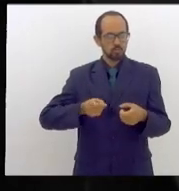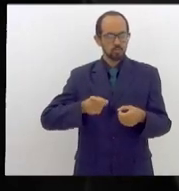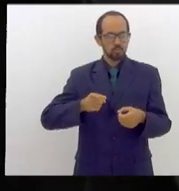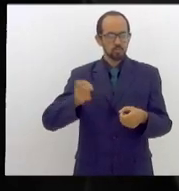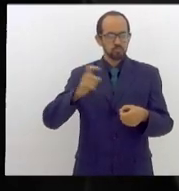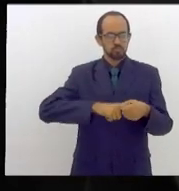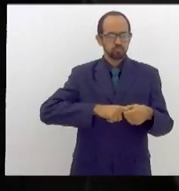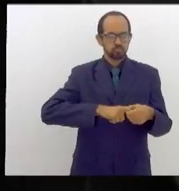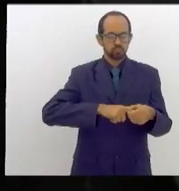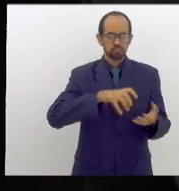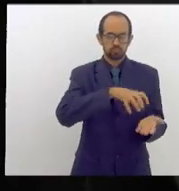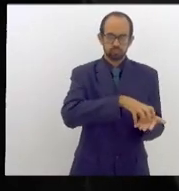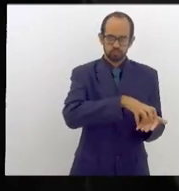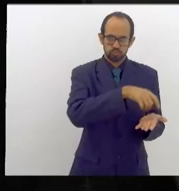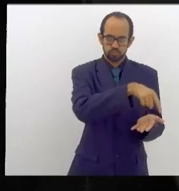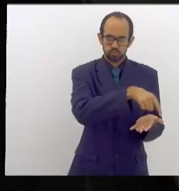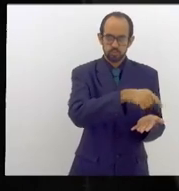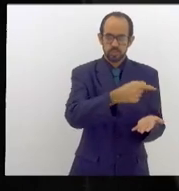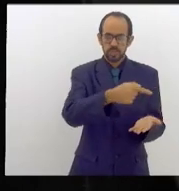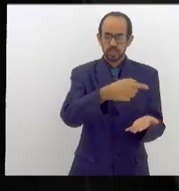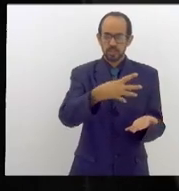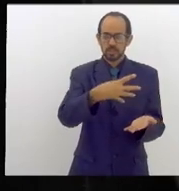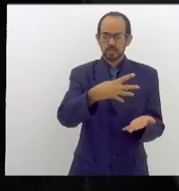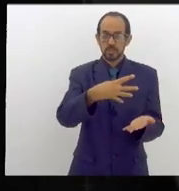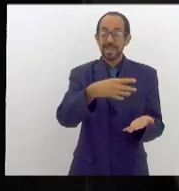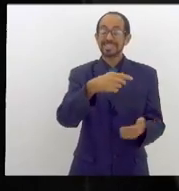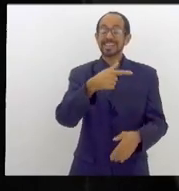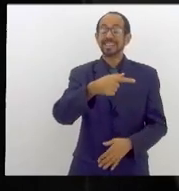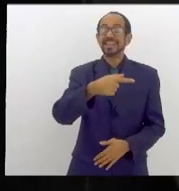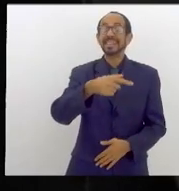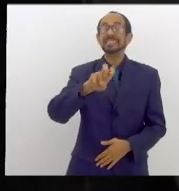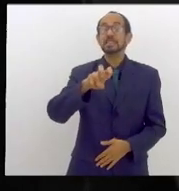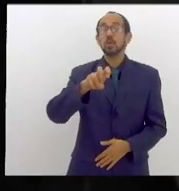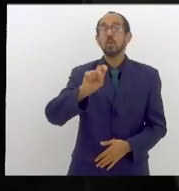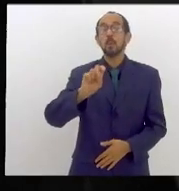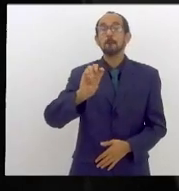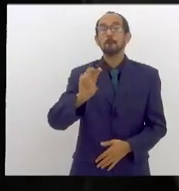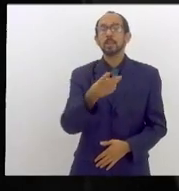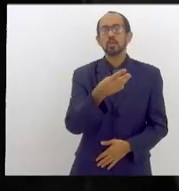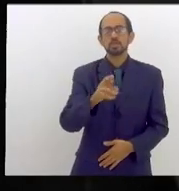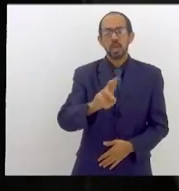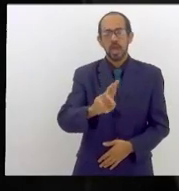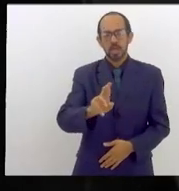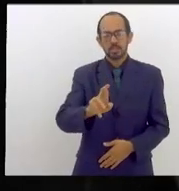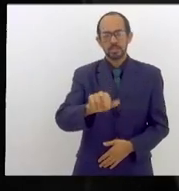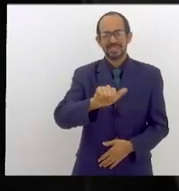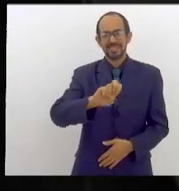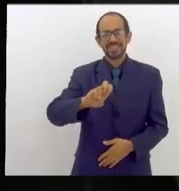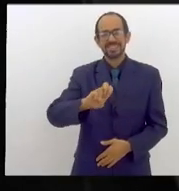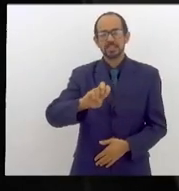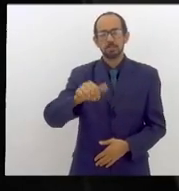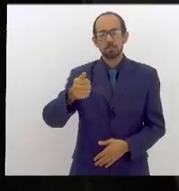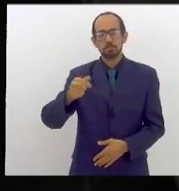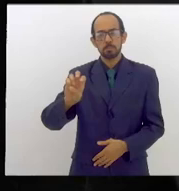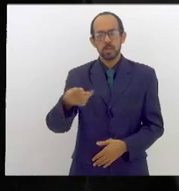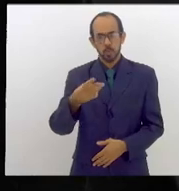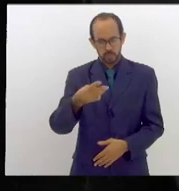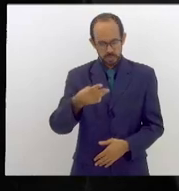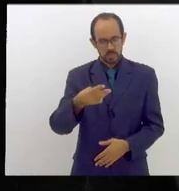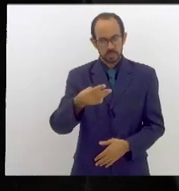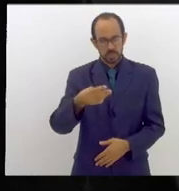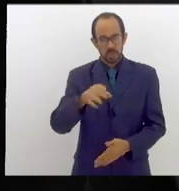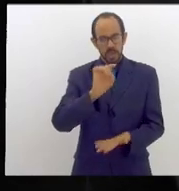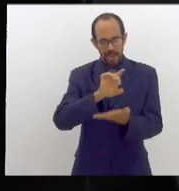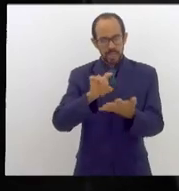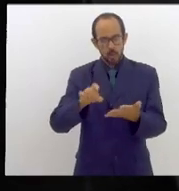75 é milhões de reais durante cinco anos 15 milhões por ano programa Nova Sede enquanto isso quem toca